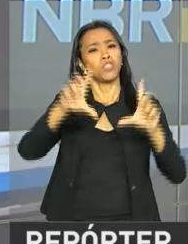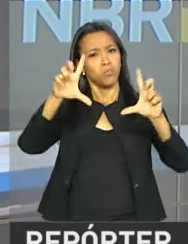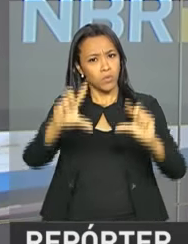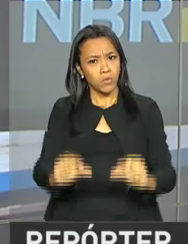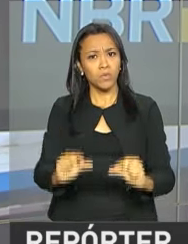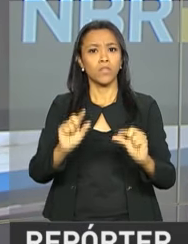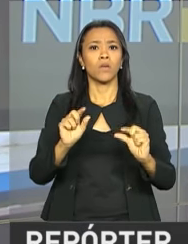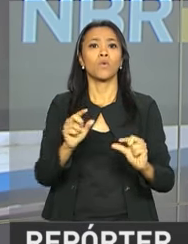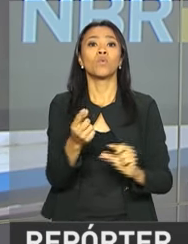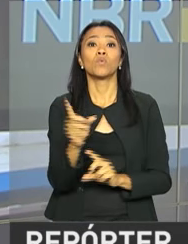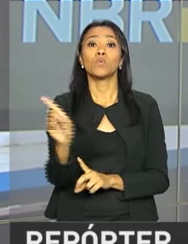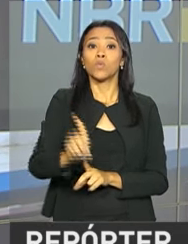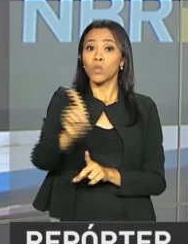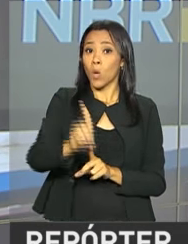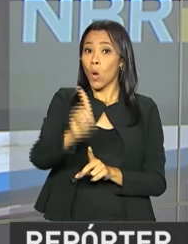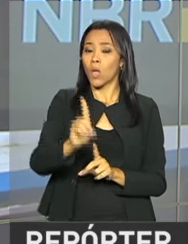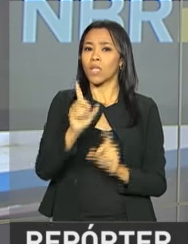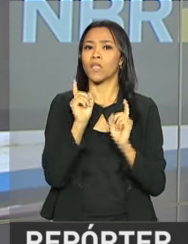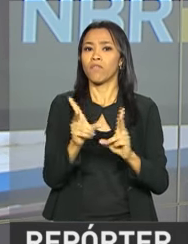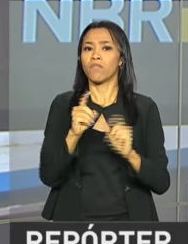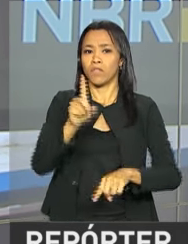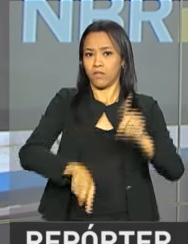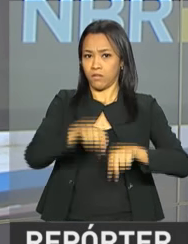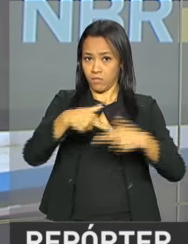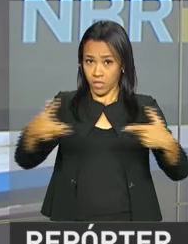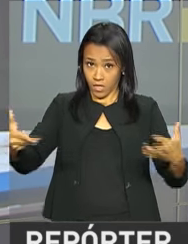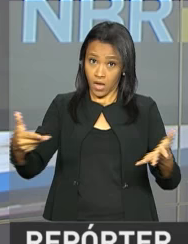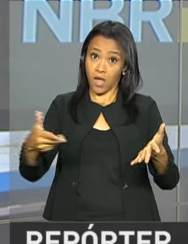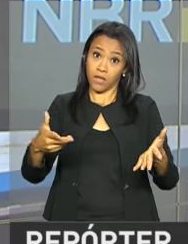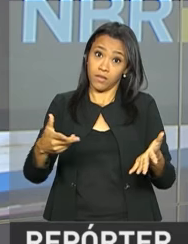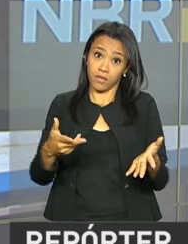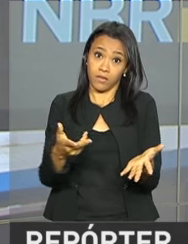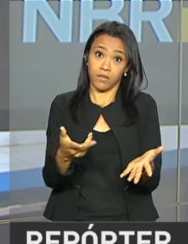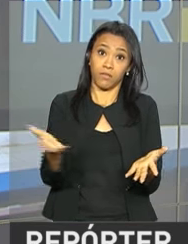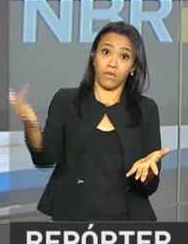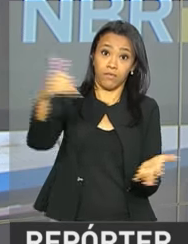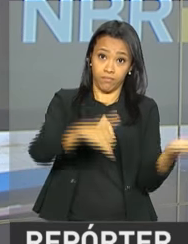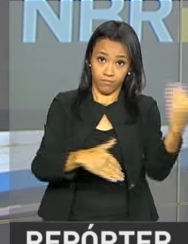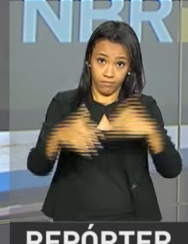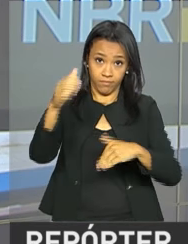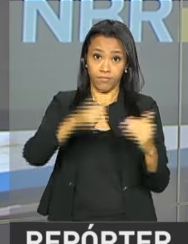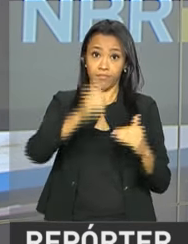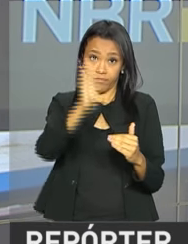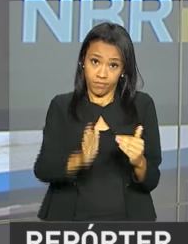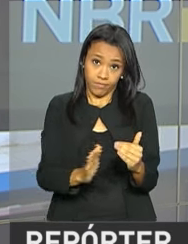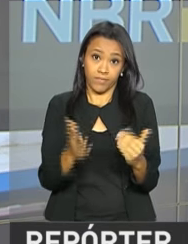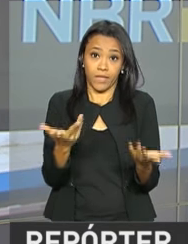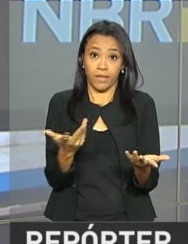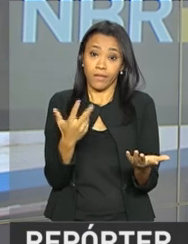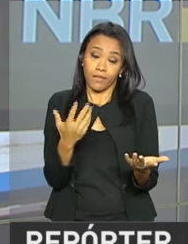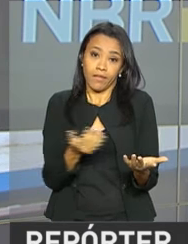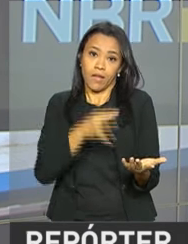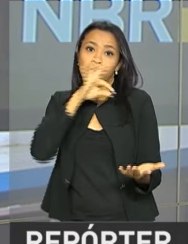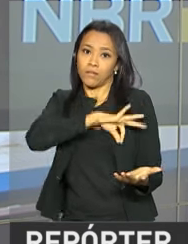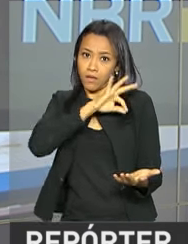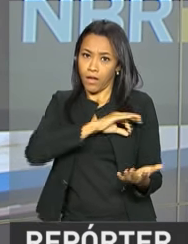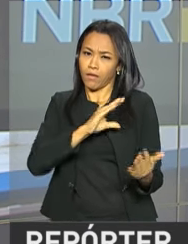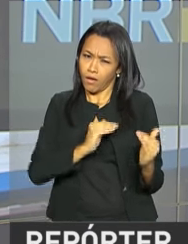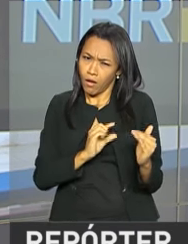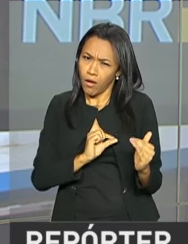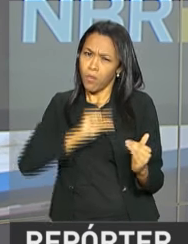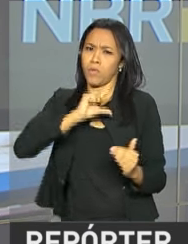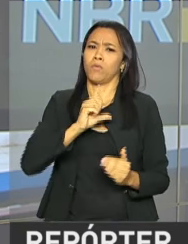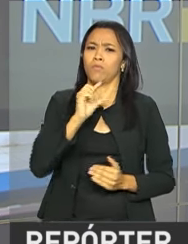no valor em dólar das importações, apesar do aumento na massa salarial. Os dados foram